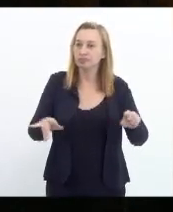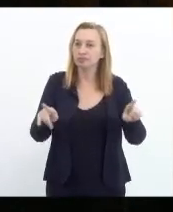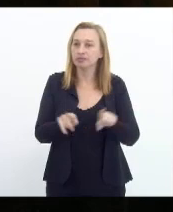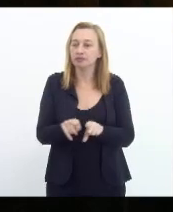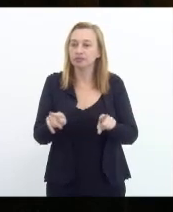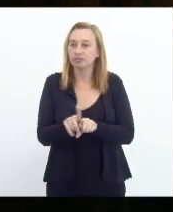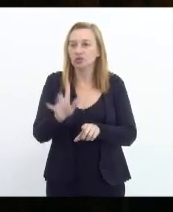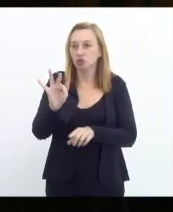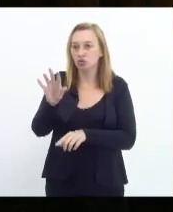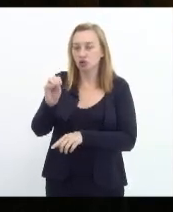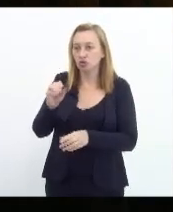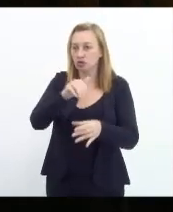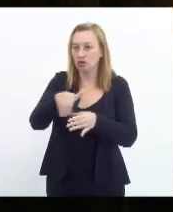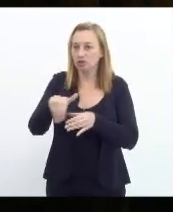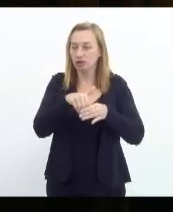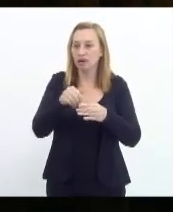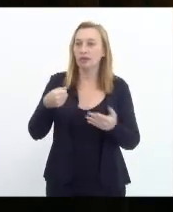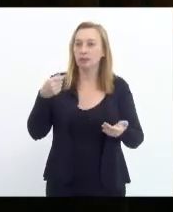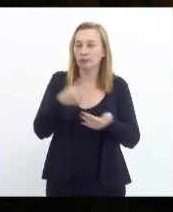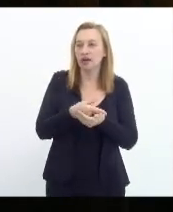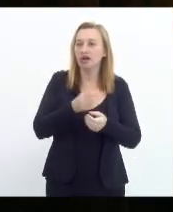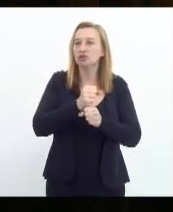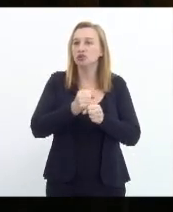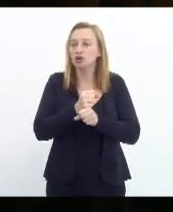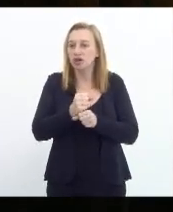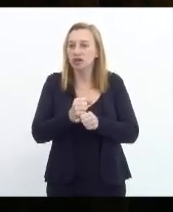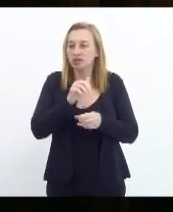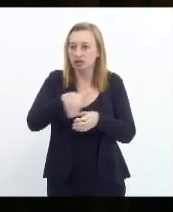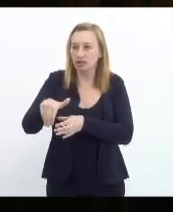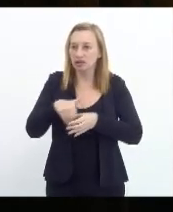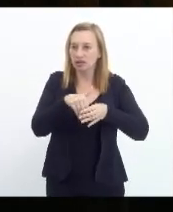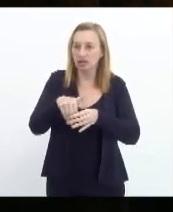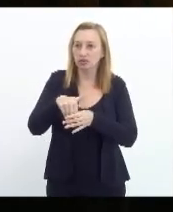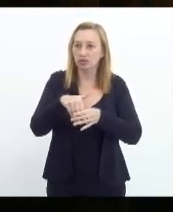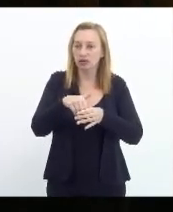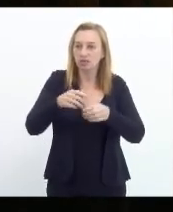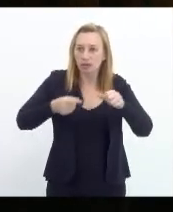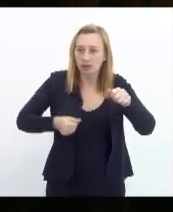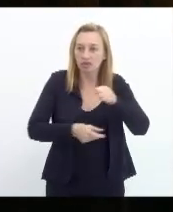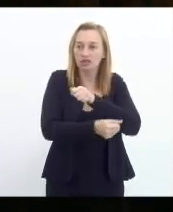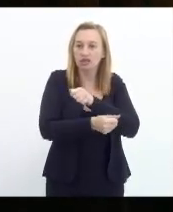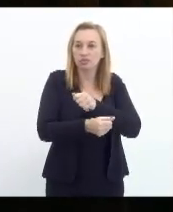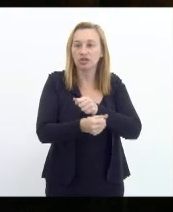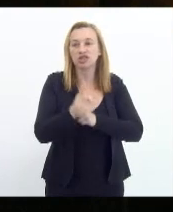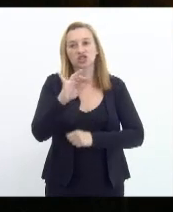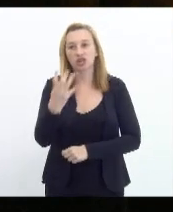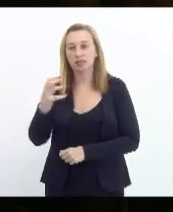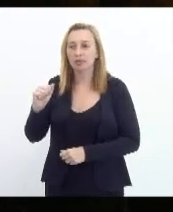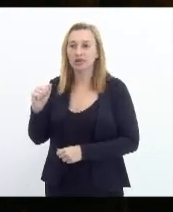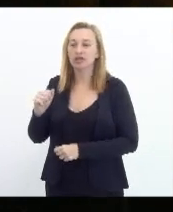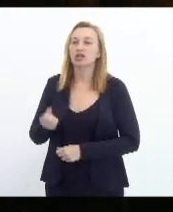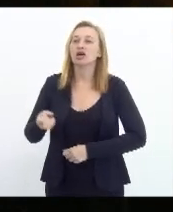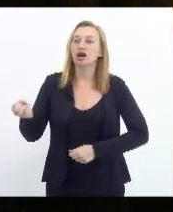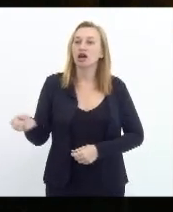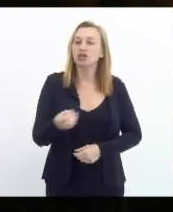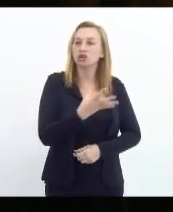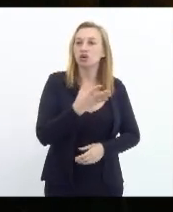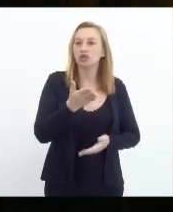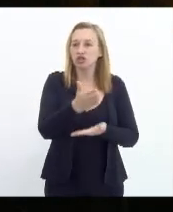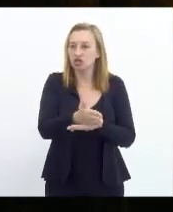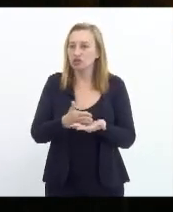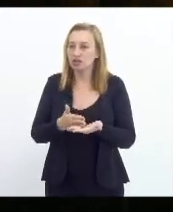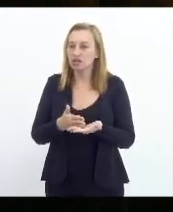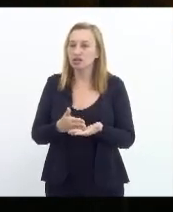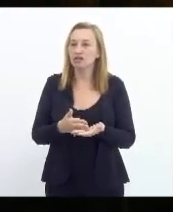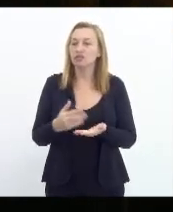do fundo eleitoral pago em ano de eleição para financiamento das campanhas a nova divisão